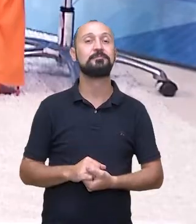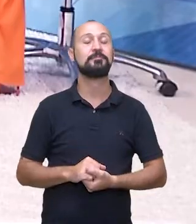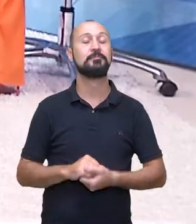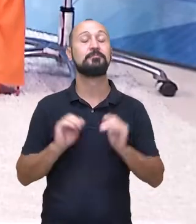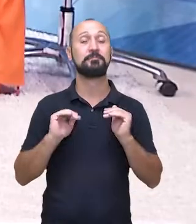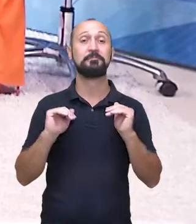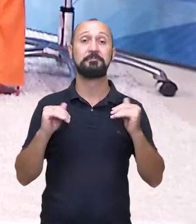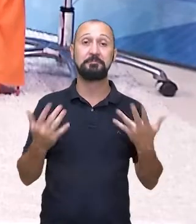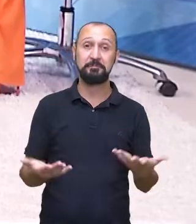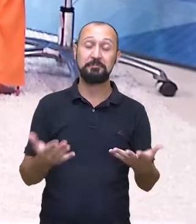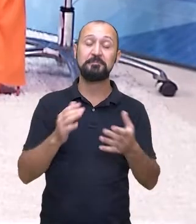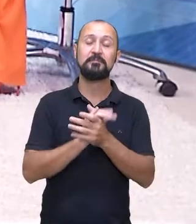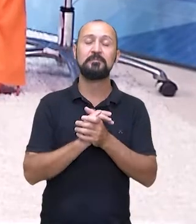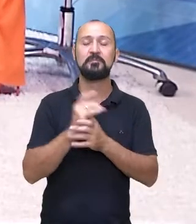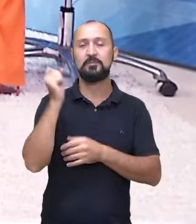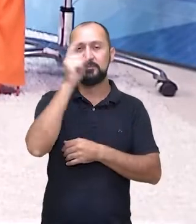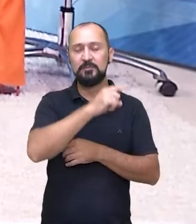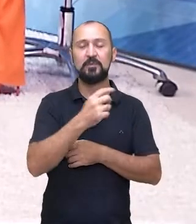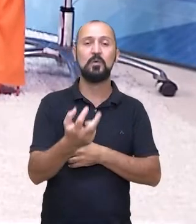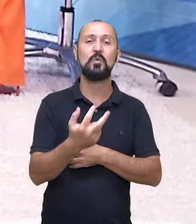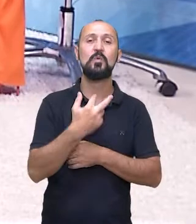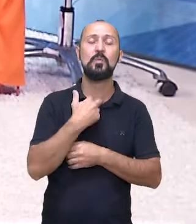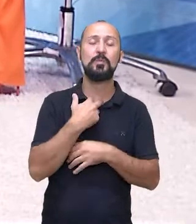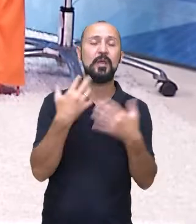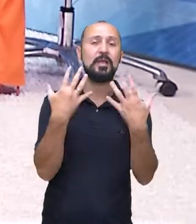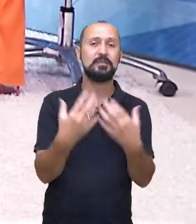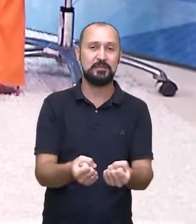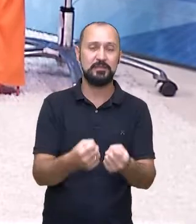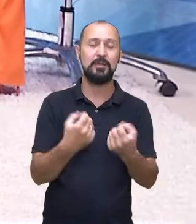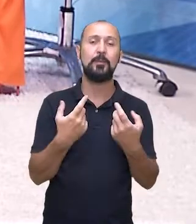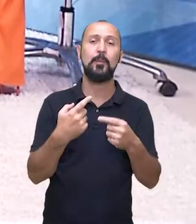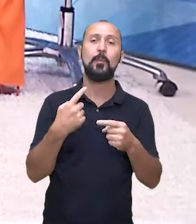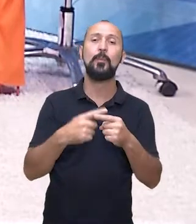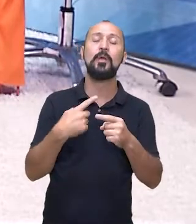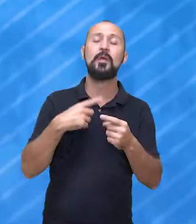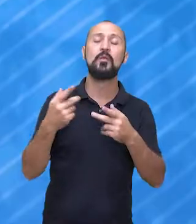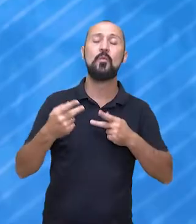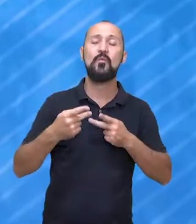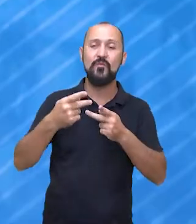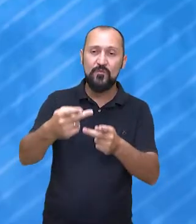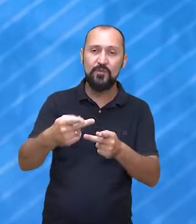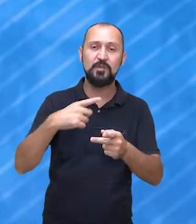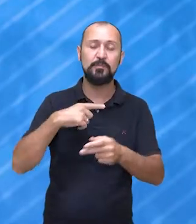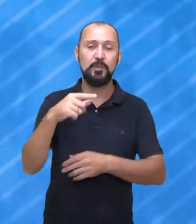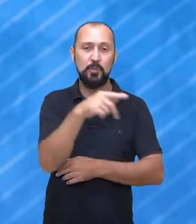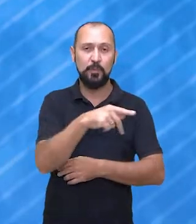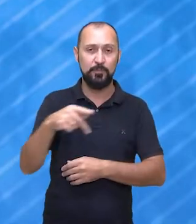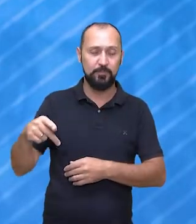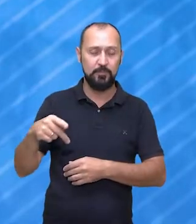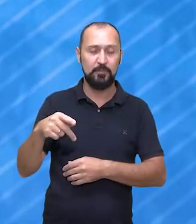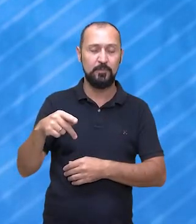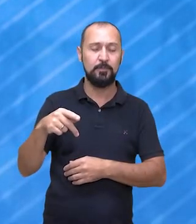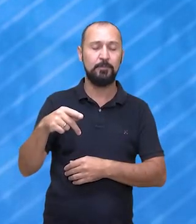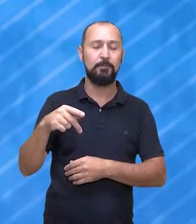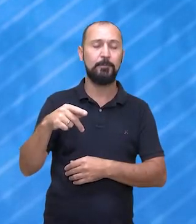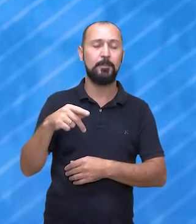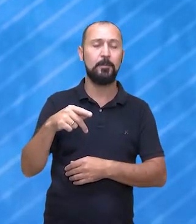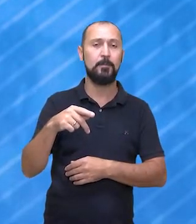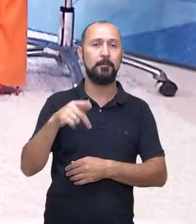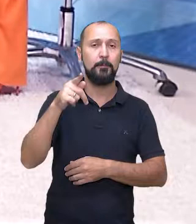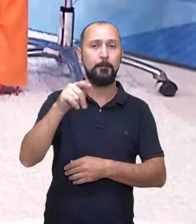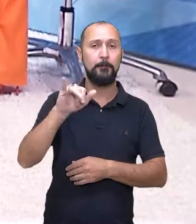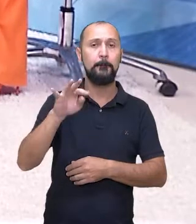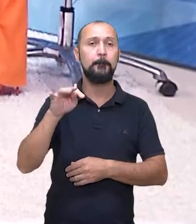desafio e olha é Um Desafio que eu não pude recusar em razão do convite que me foi feito pelo presidente